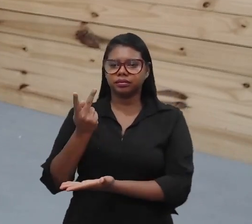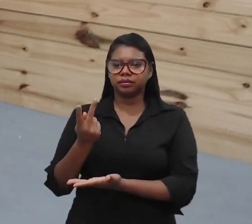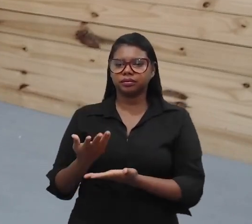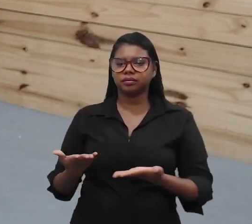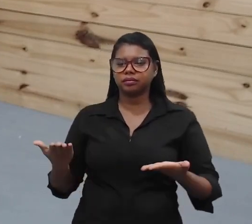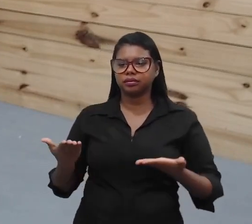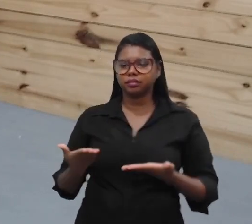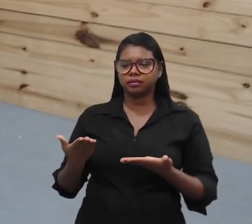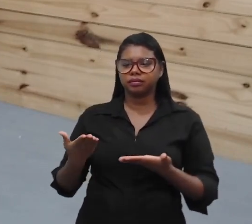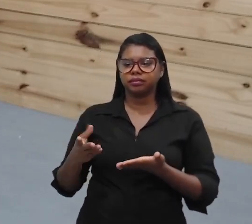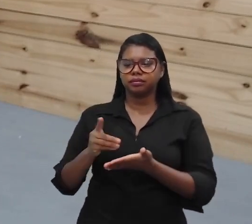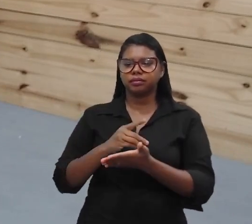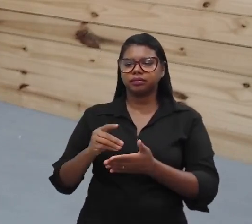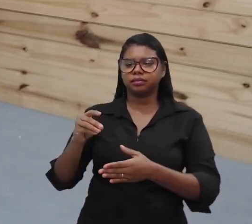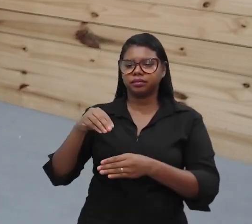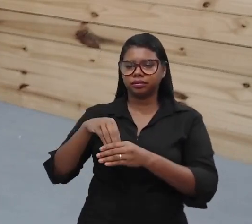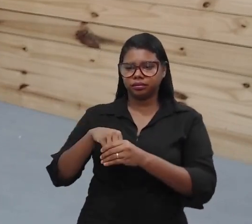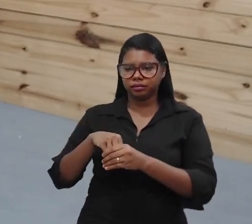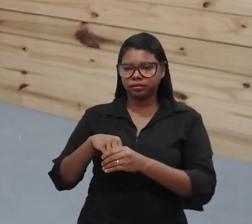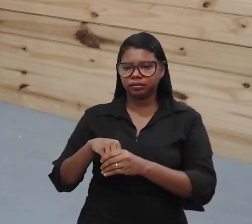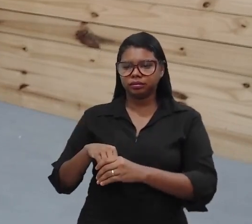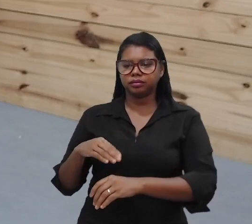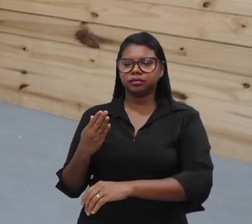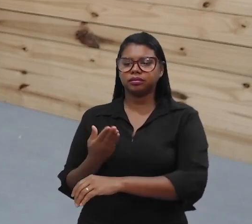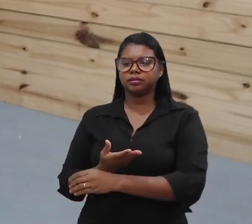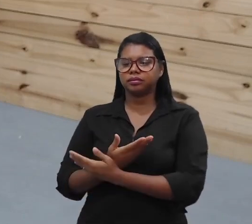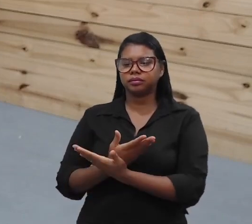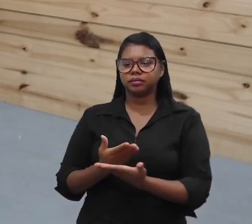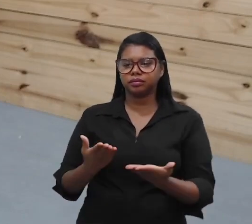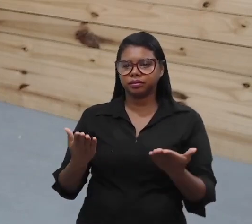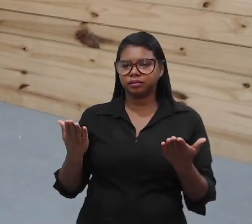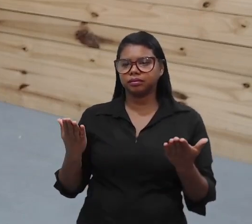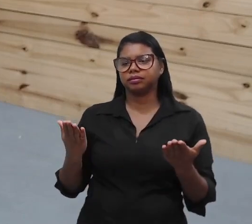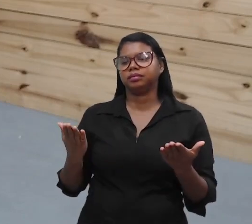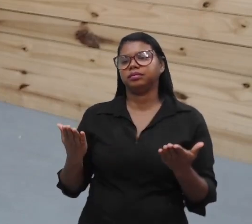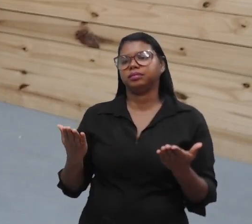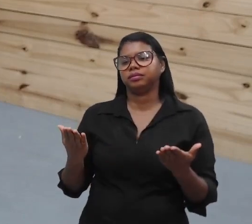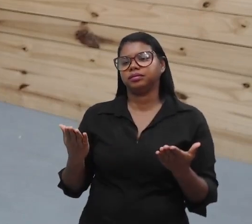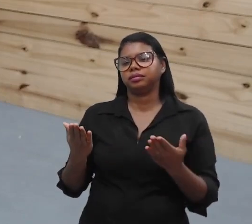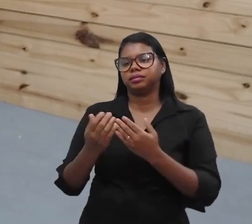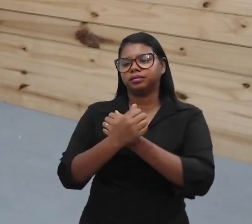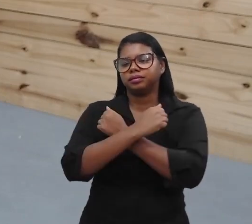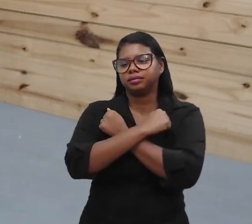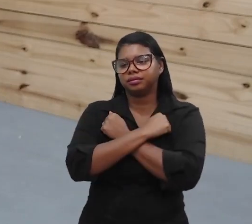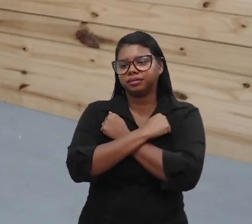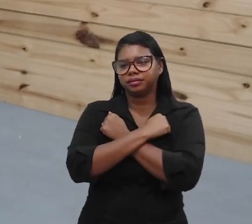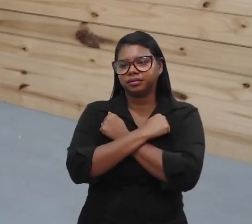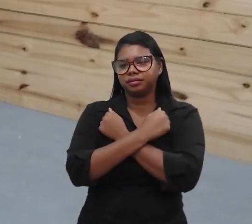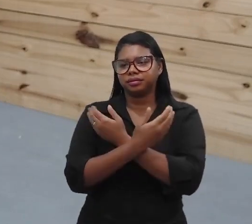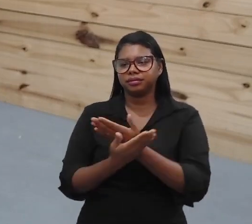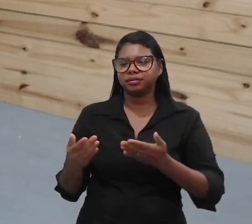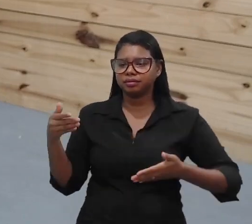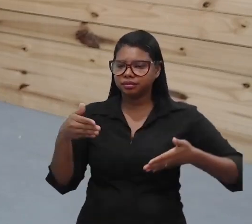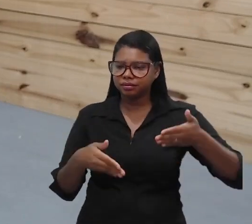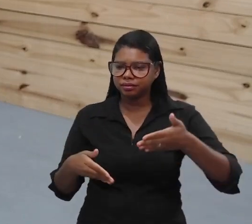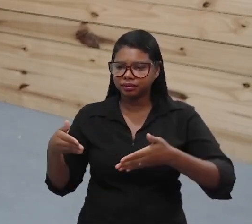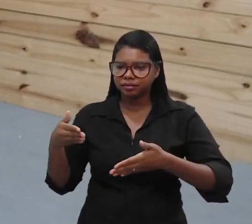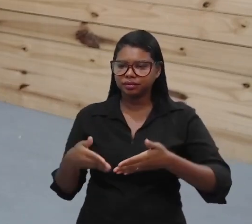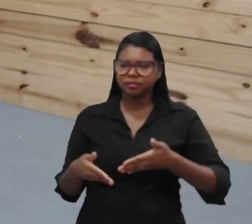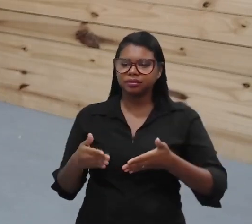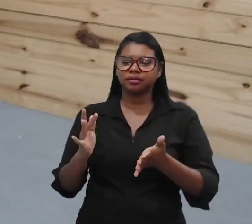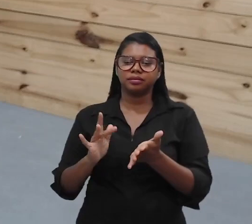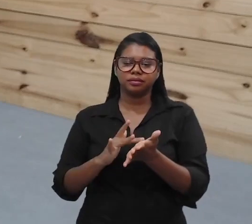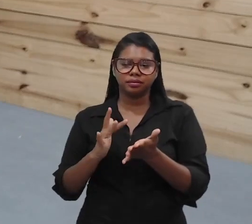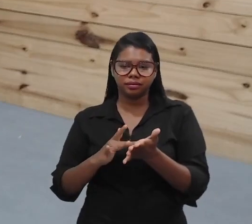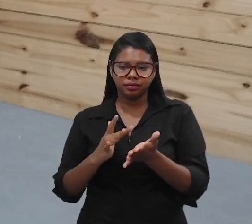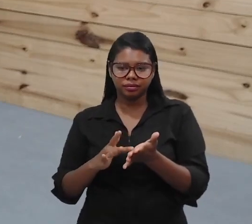de design de interiores contemporâneo. Tá certo, minha gente? Eu vou ficando por aqui. Um grande abraço a todos e não deixem de participar dos nossos fóruns e